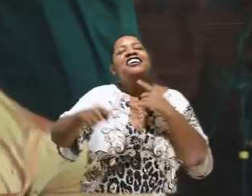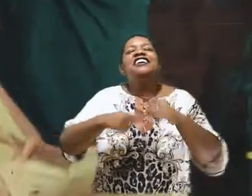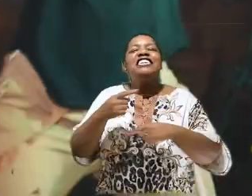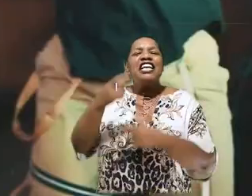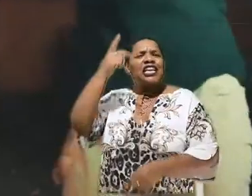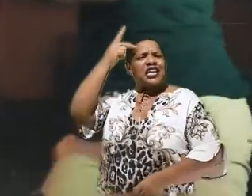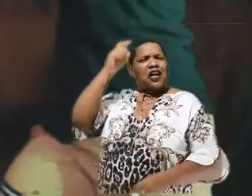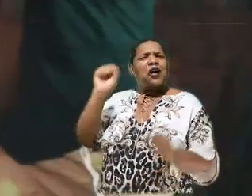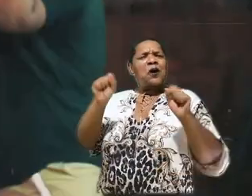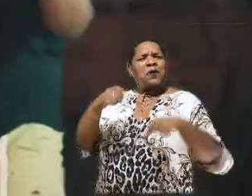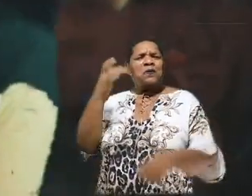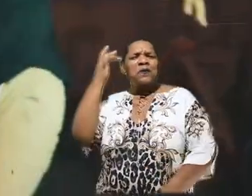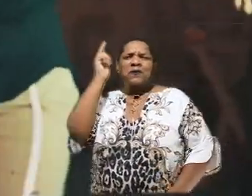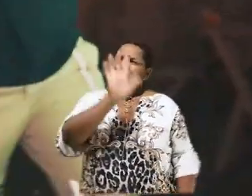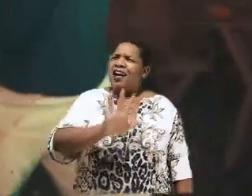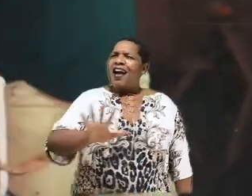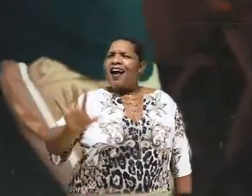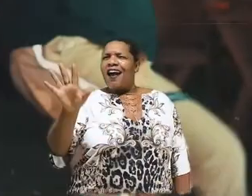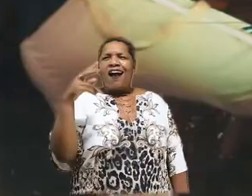de mim